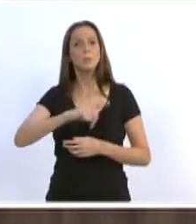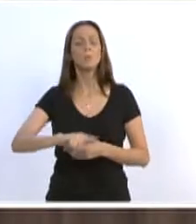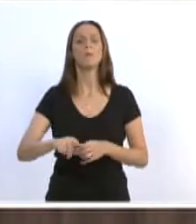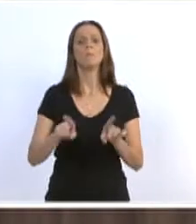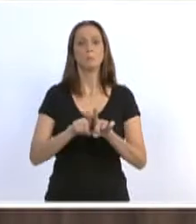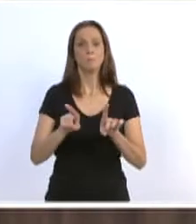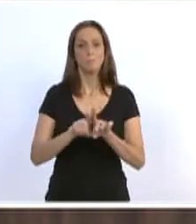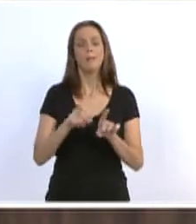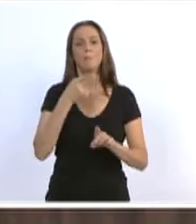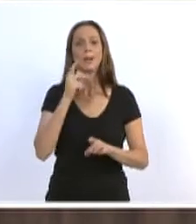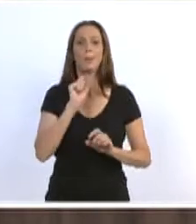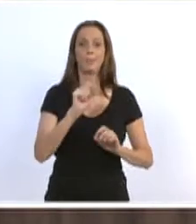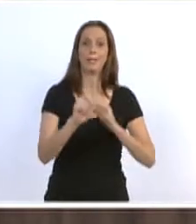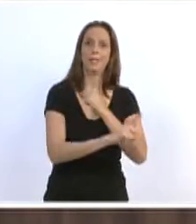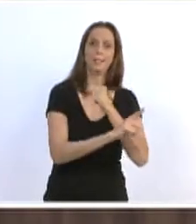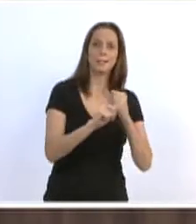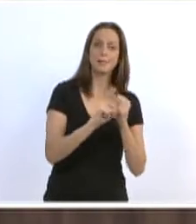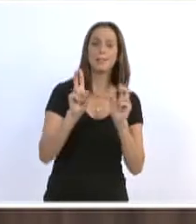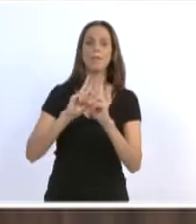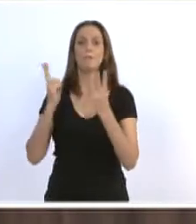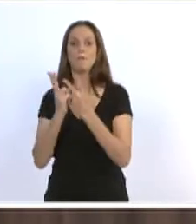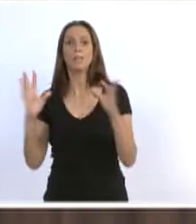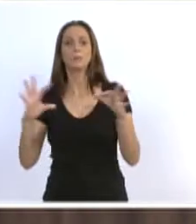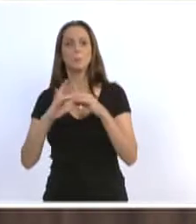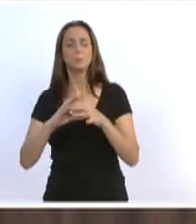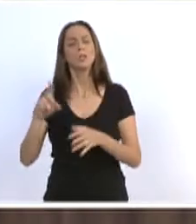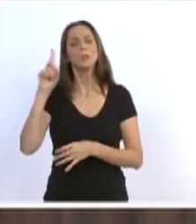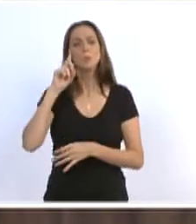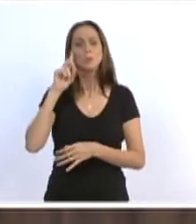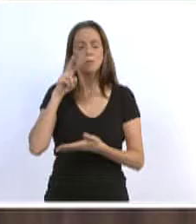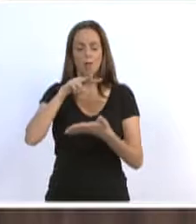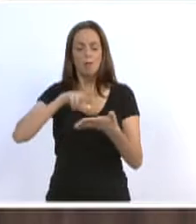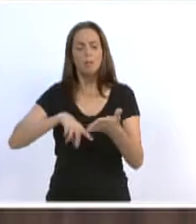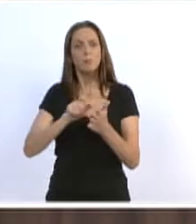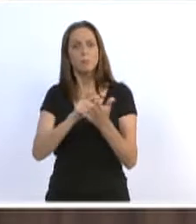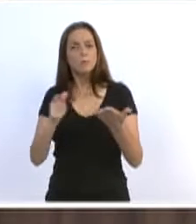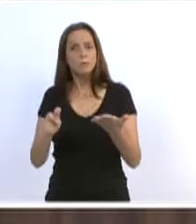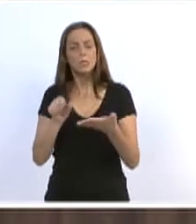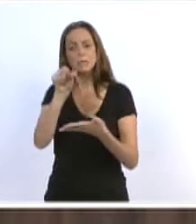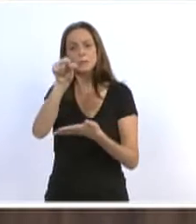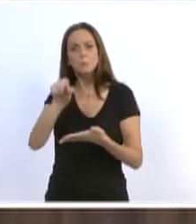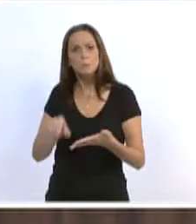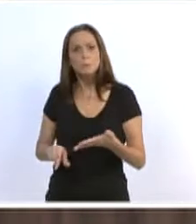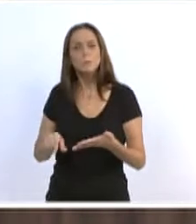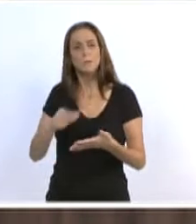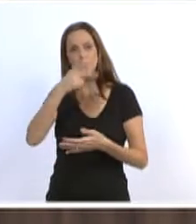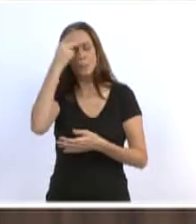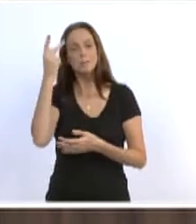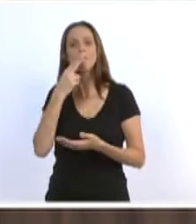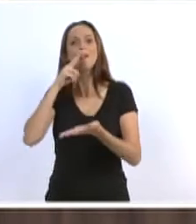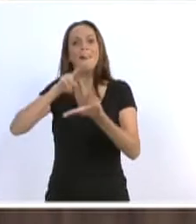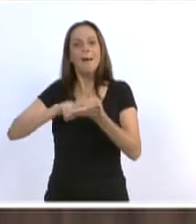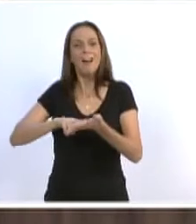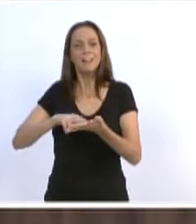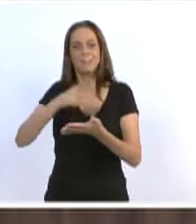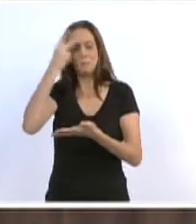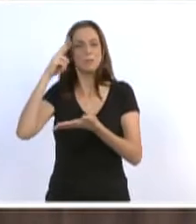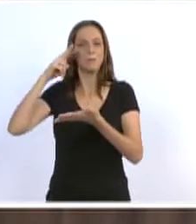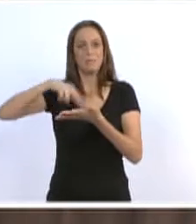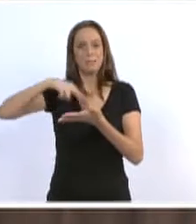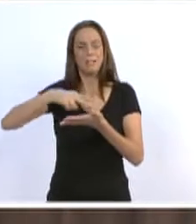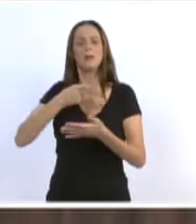ligação era garcia por sinal eu tenho lido jornal todos os dias está predominando na carta do leitor todos os dias agora a questão ligação